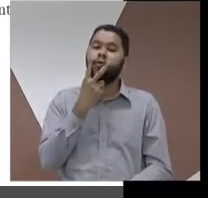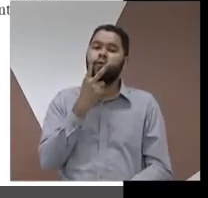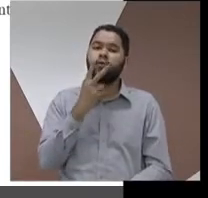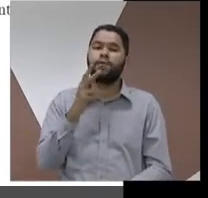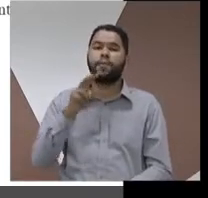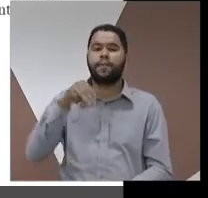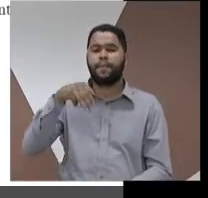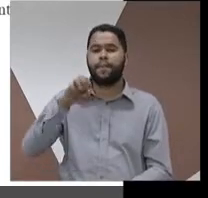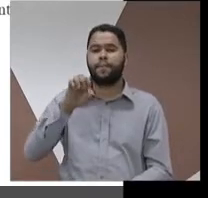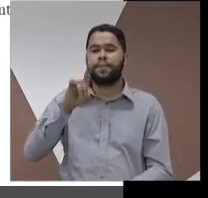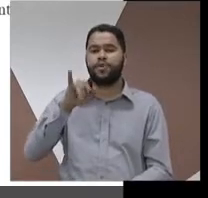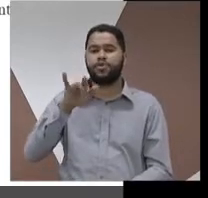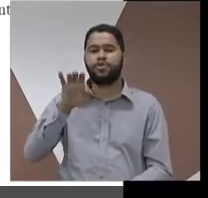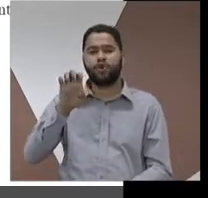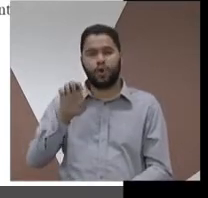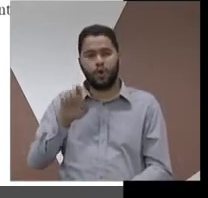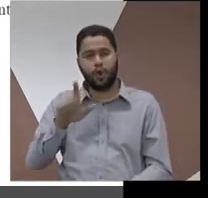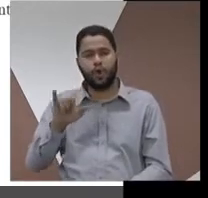coluna